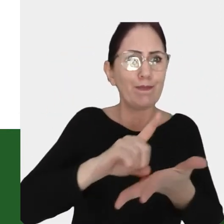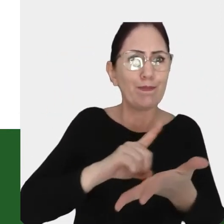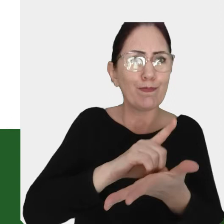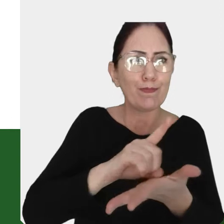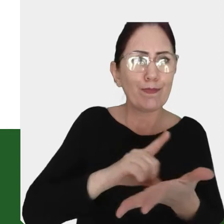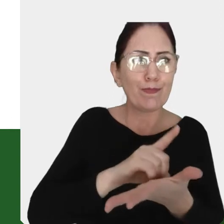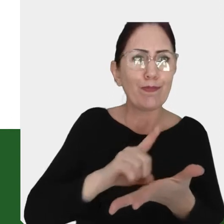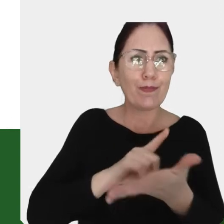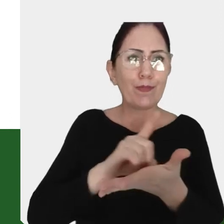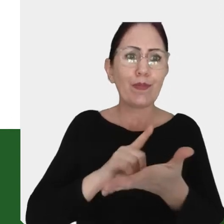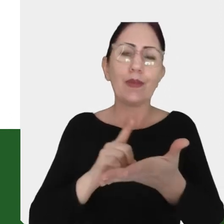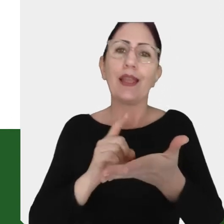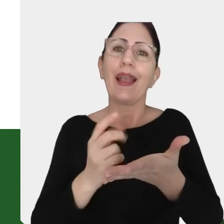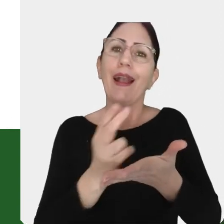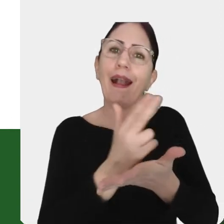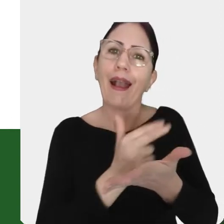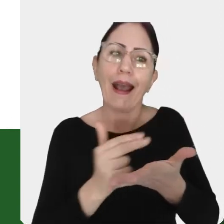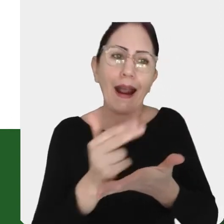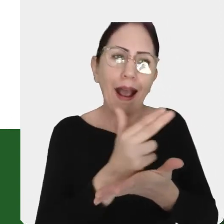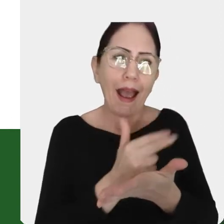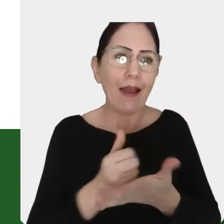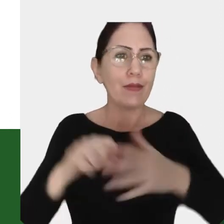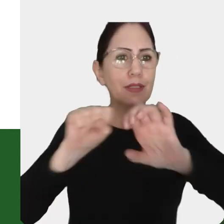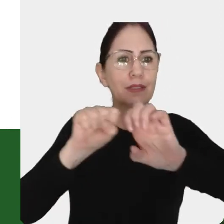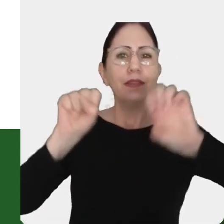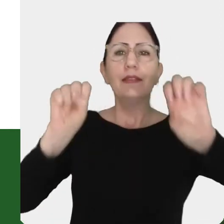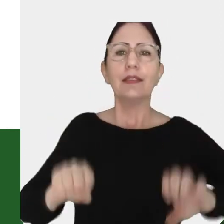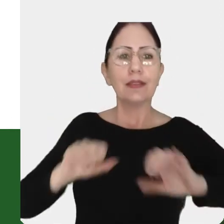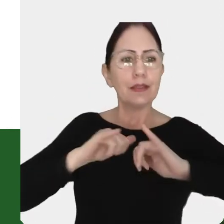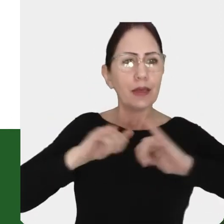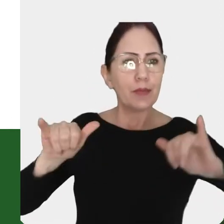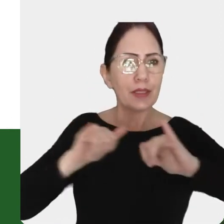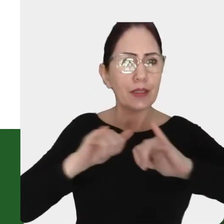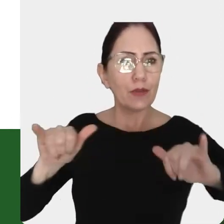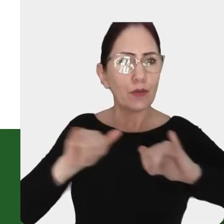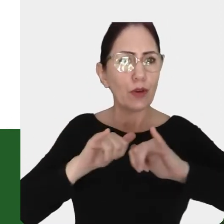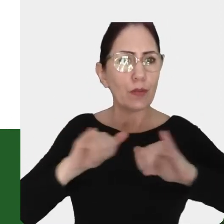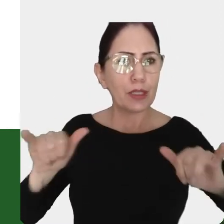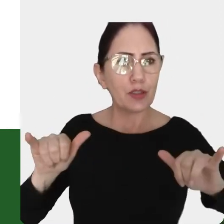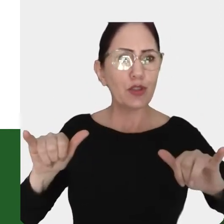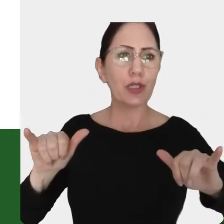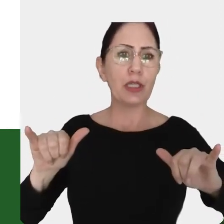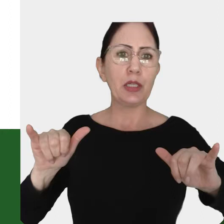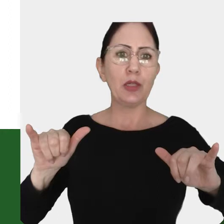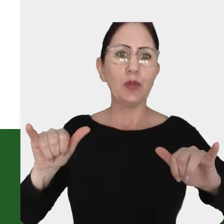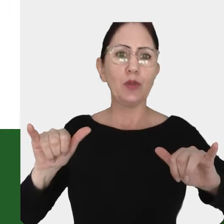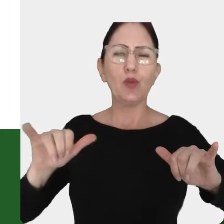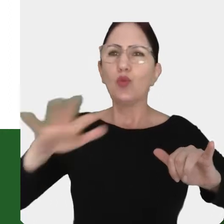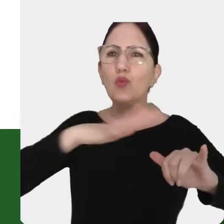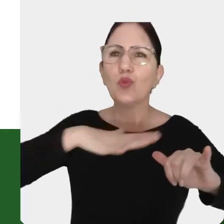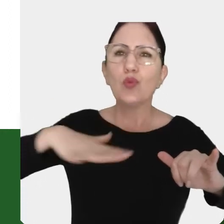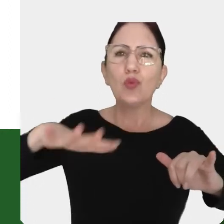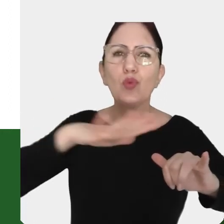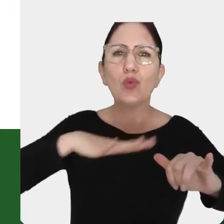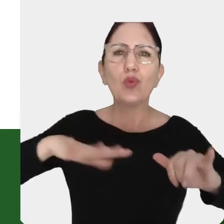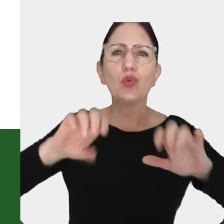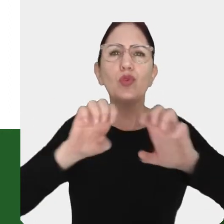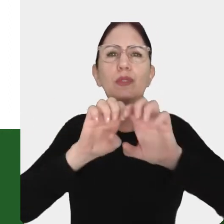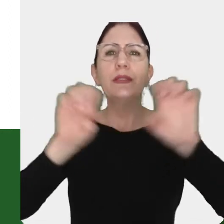vai pensar mais a interface gráfica, os sistemas de informação, a parte de